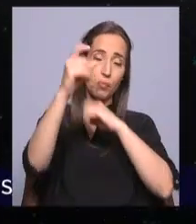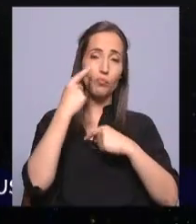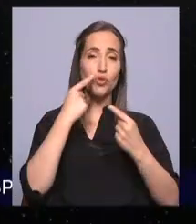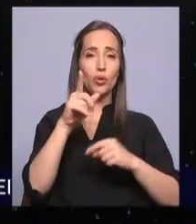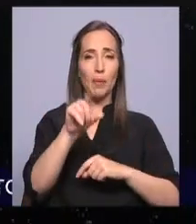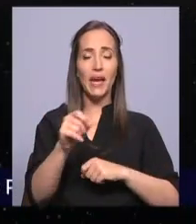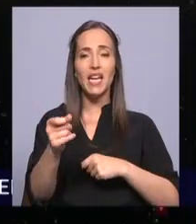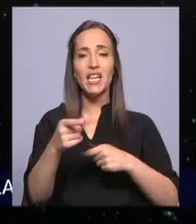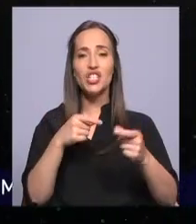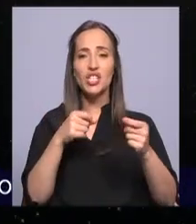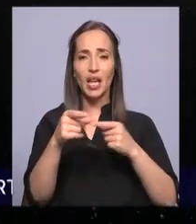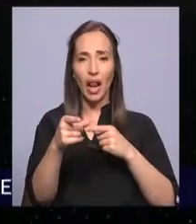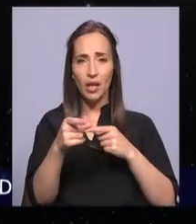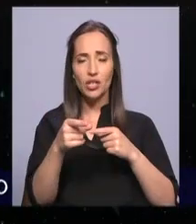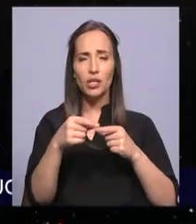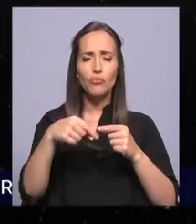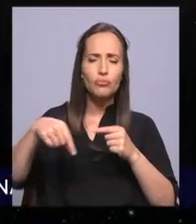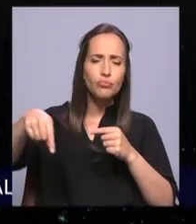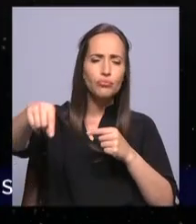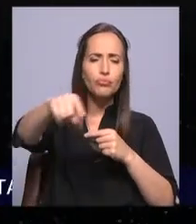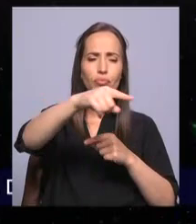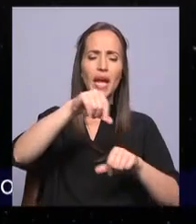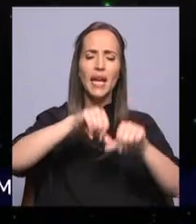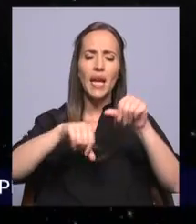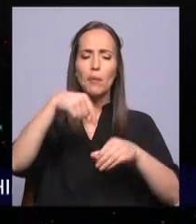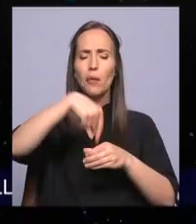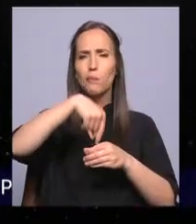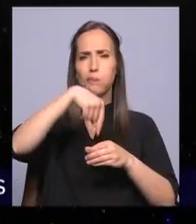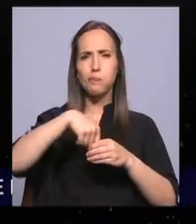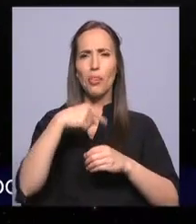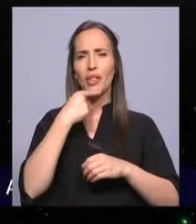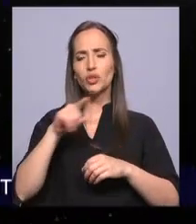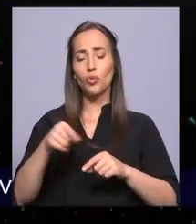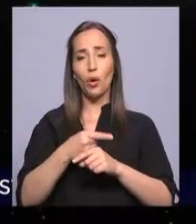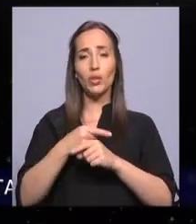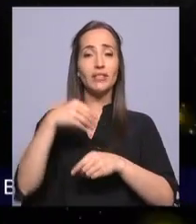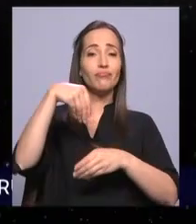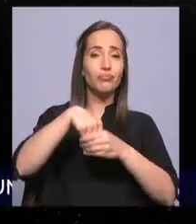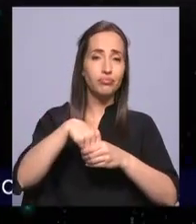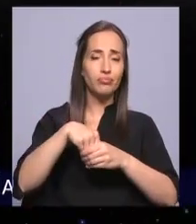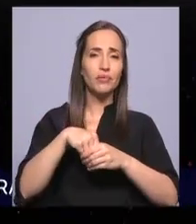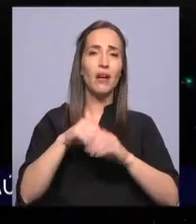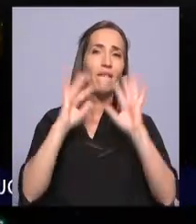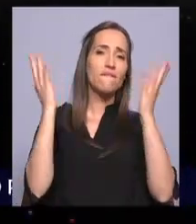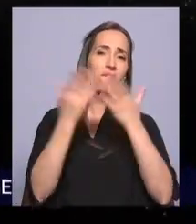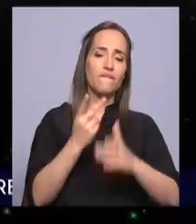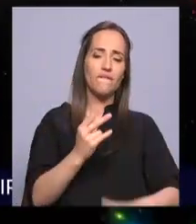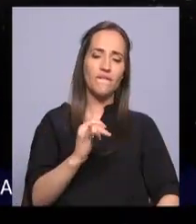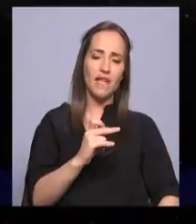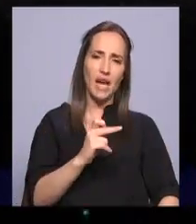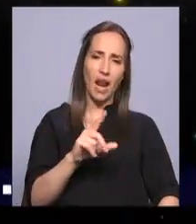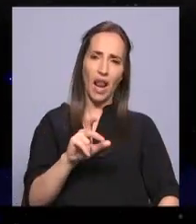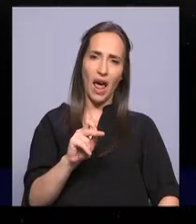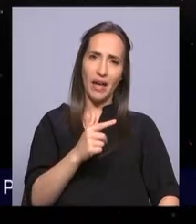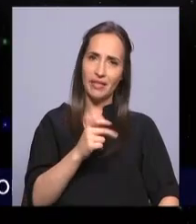cuja órbita e cuja constituição química diz-nos outra coisa, que é não pertencem à Via Láctea. Nasceram noutras galáxias, vieram de outras galáxias,